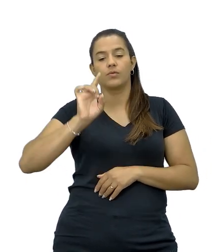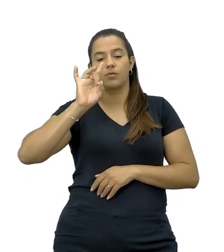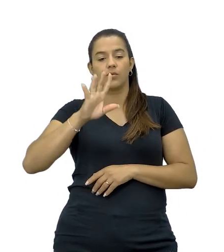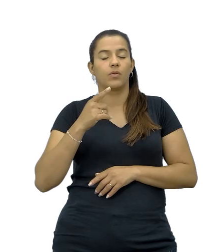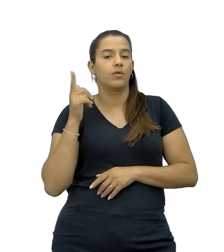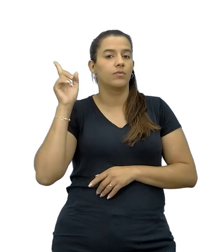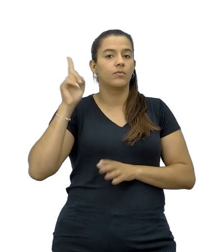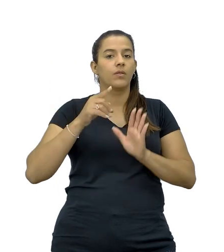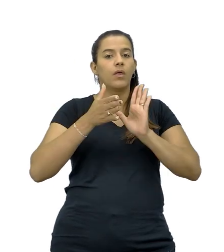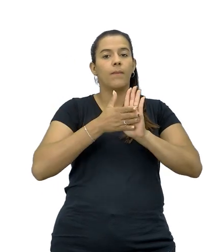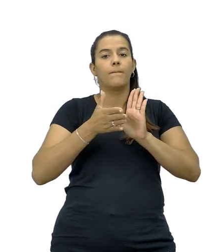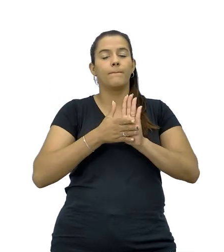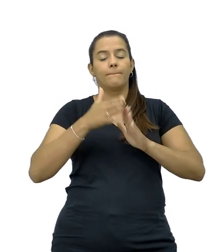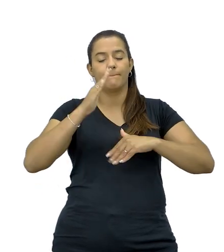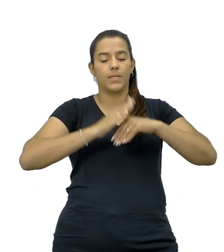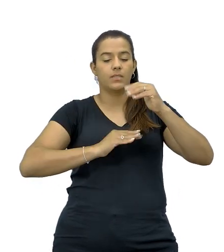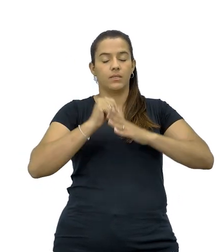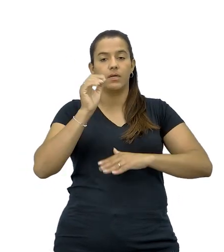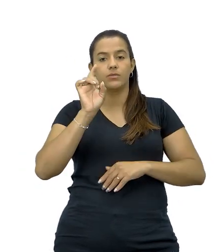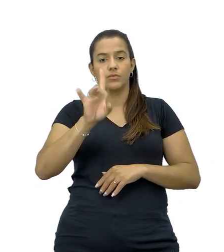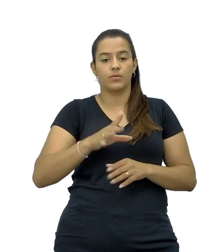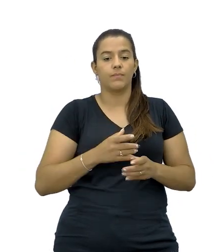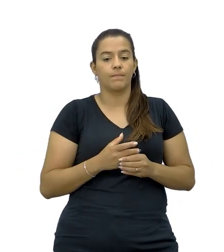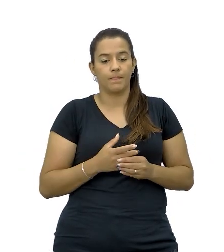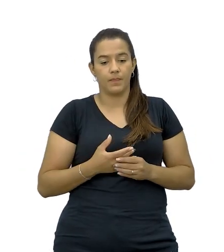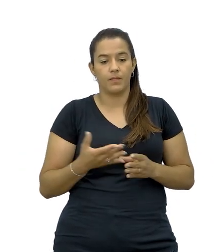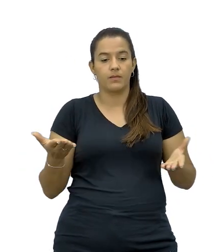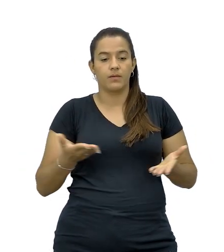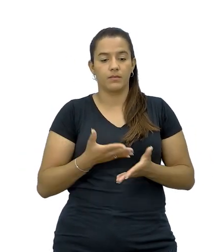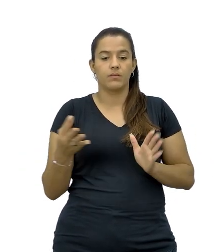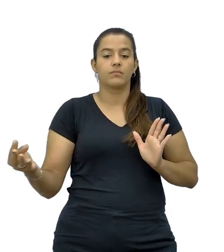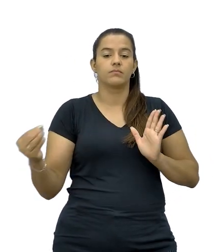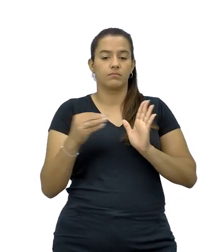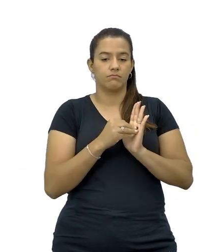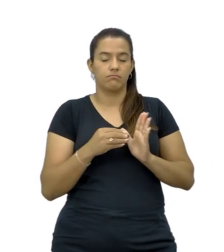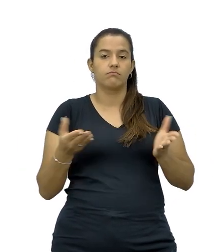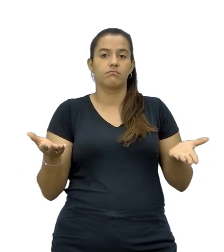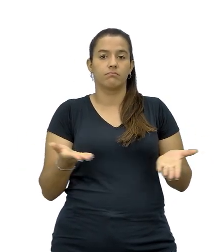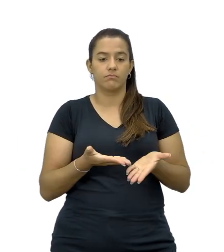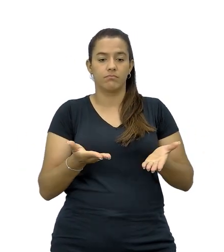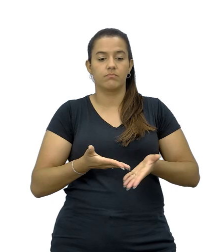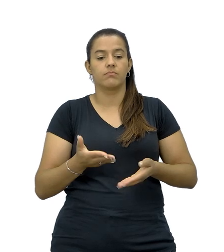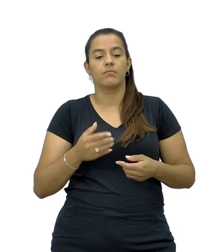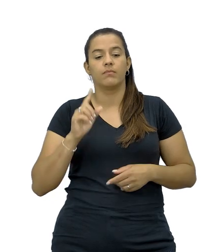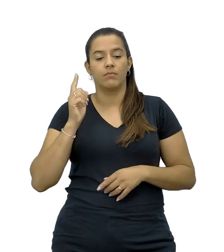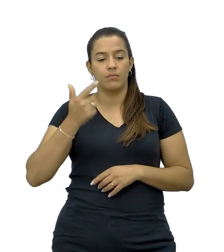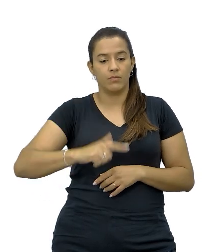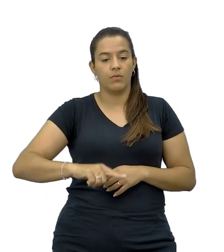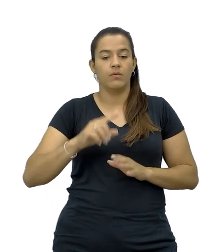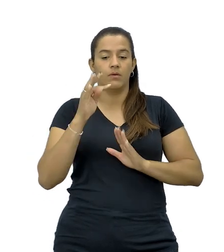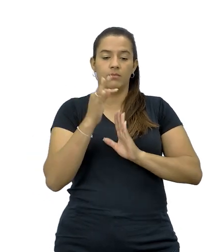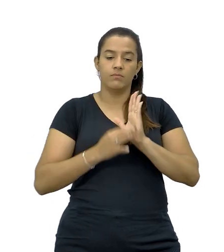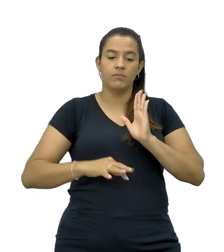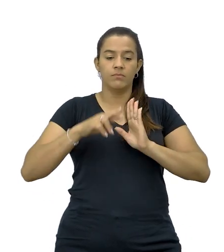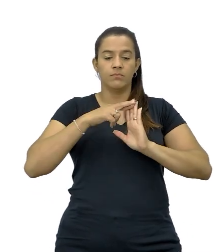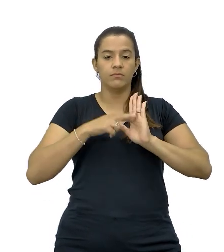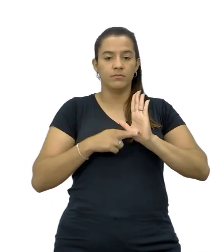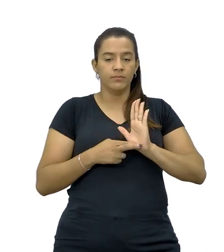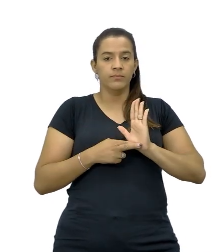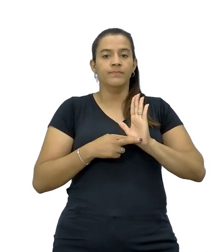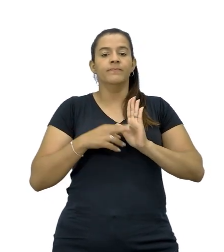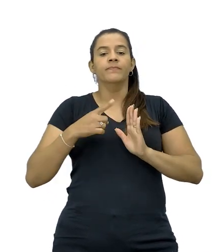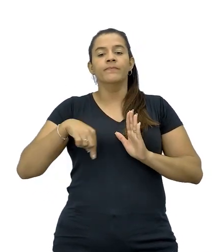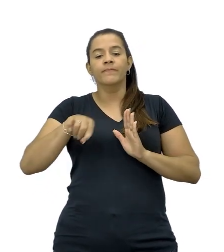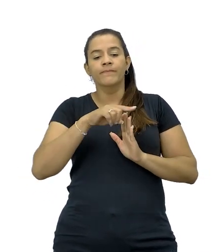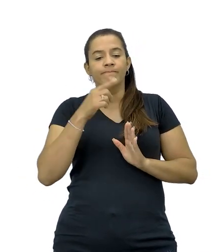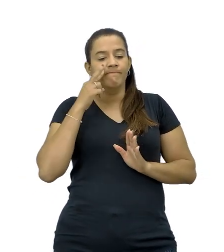da habilidade, e não tinha. Agora parece que eles estão colocando a redação da habilidade. Então, no caso, eu fui